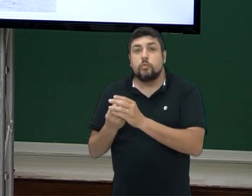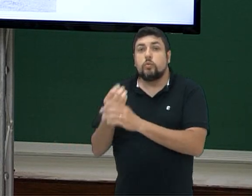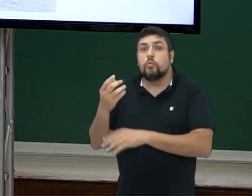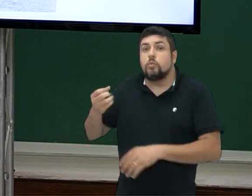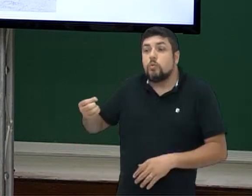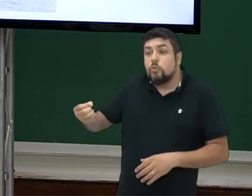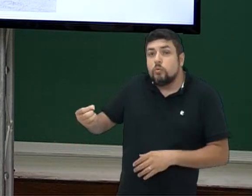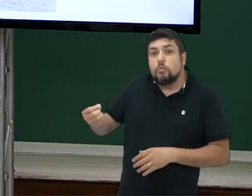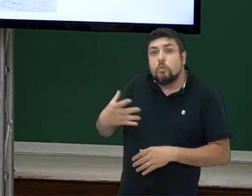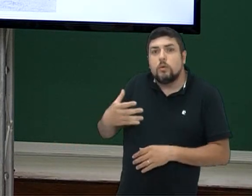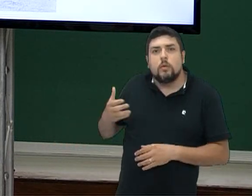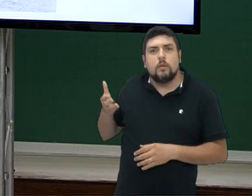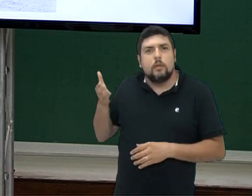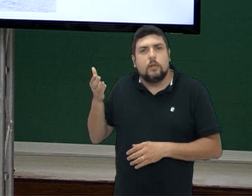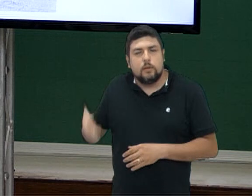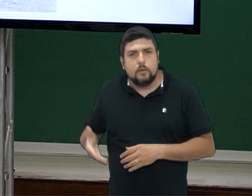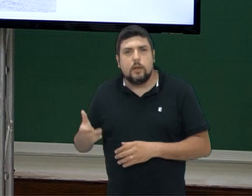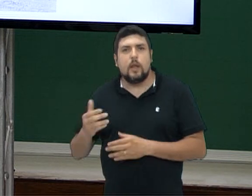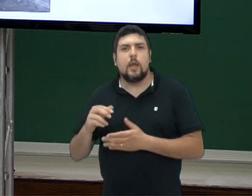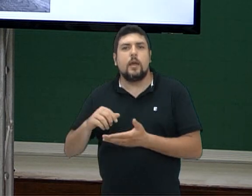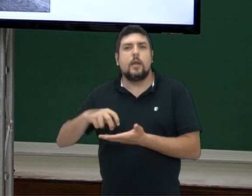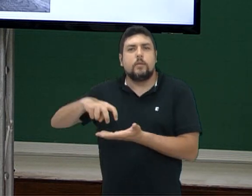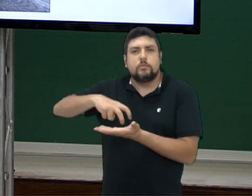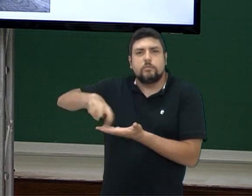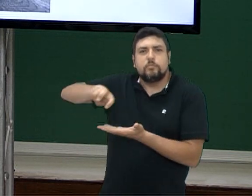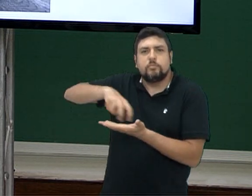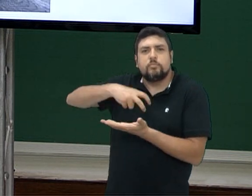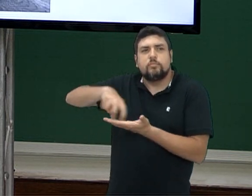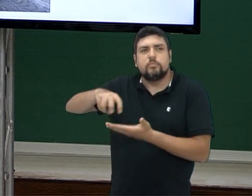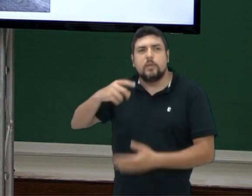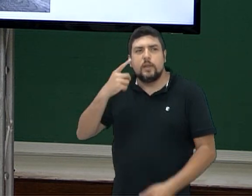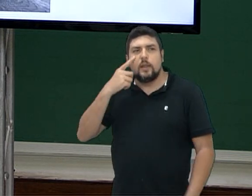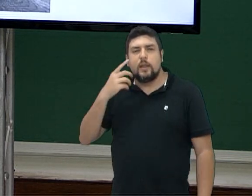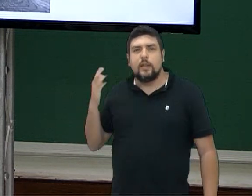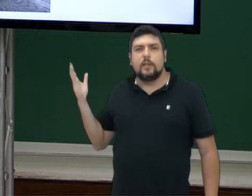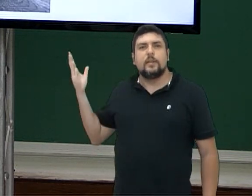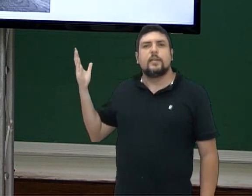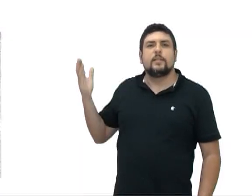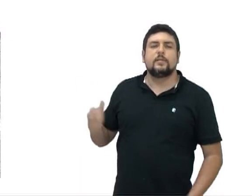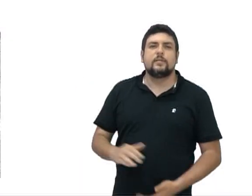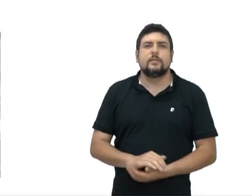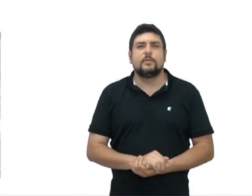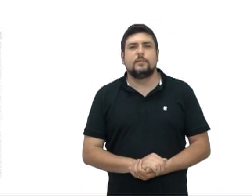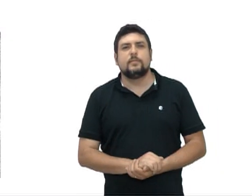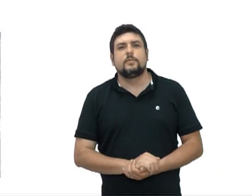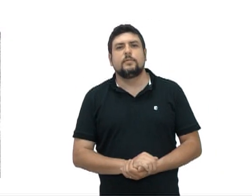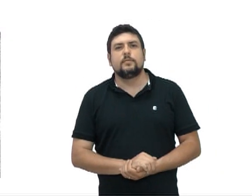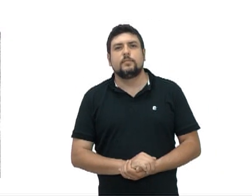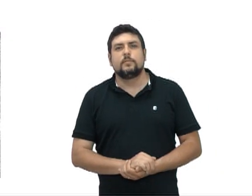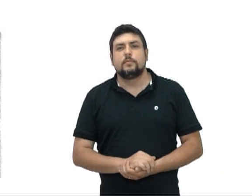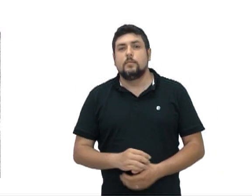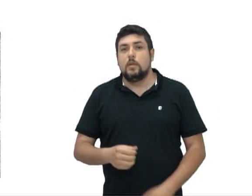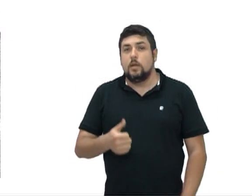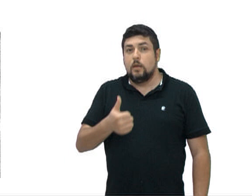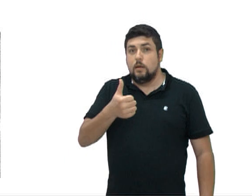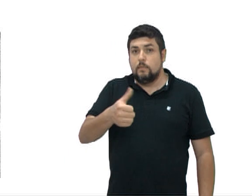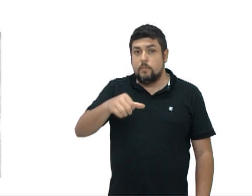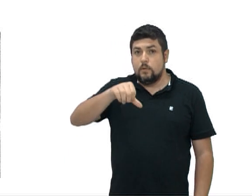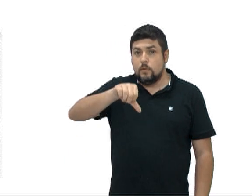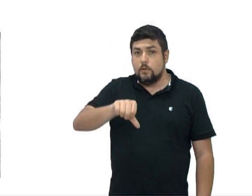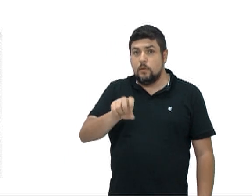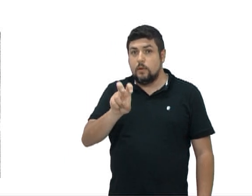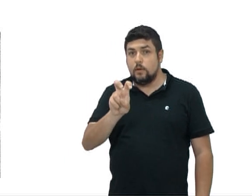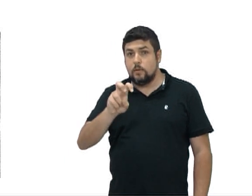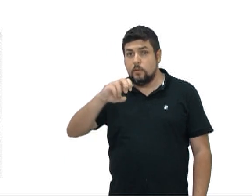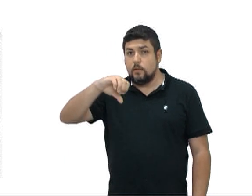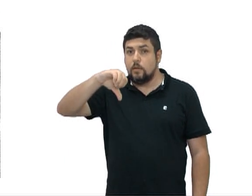foi intencional. Então, basicamente, surge dessa maneira. Somente em 1959 que nós temos o primeiro